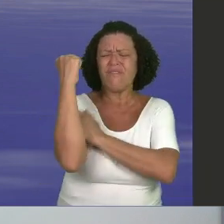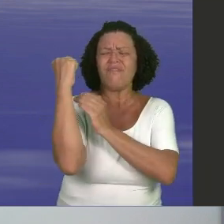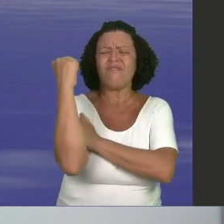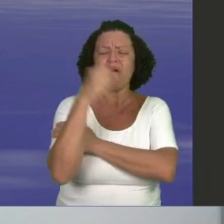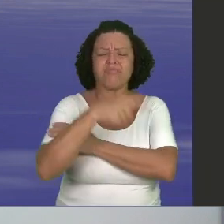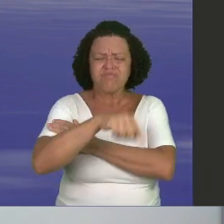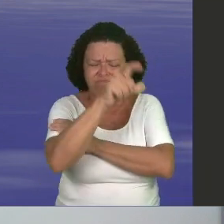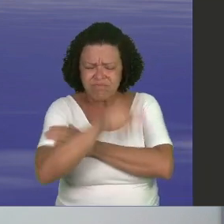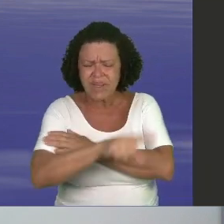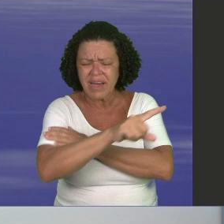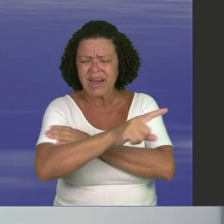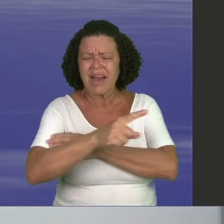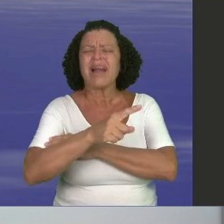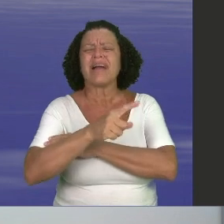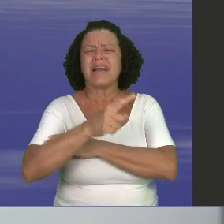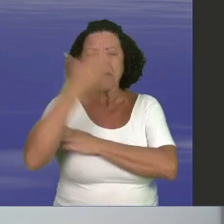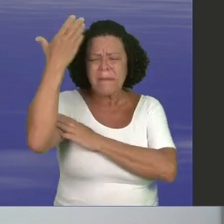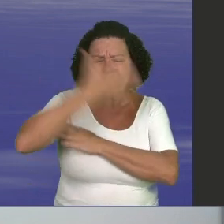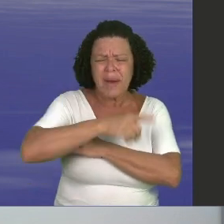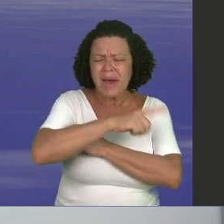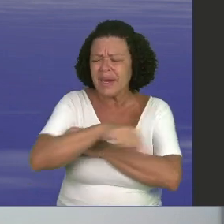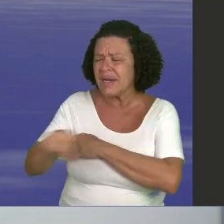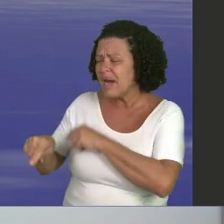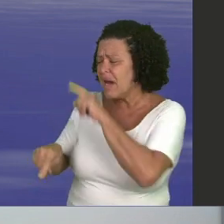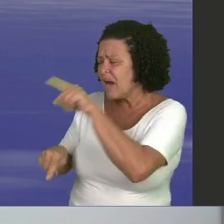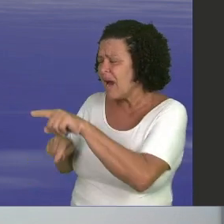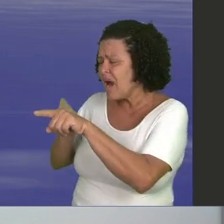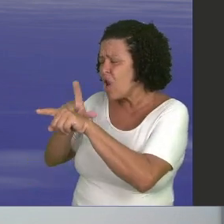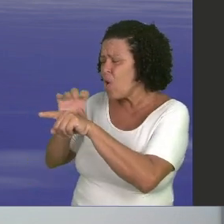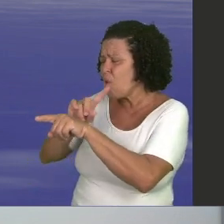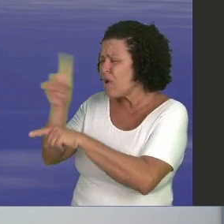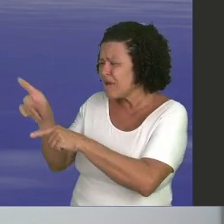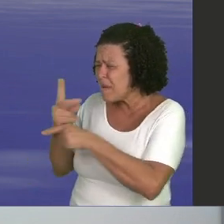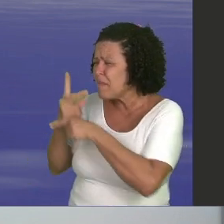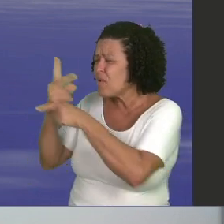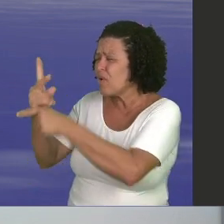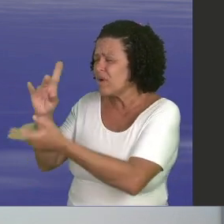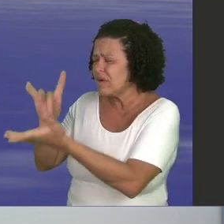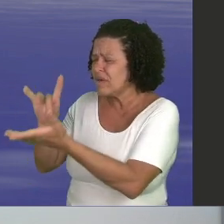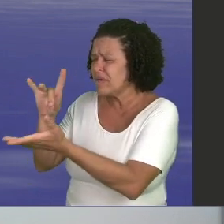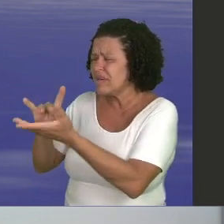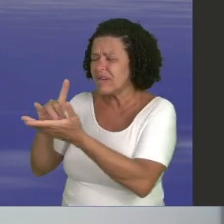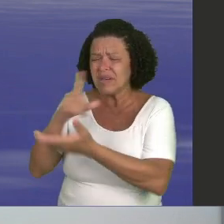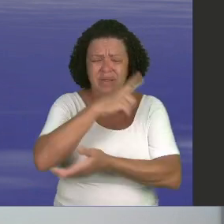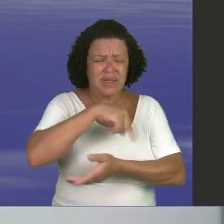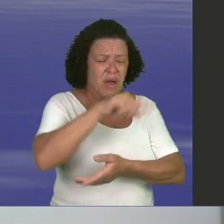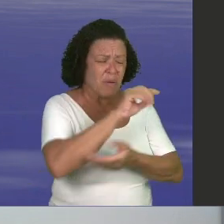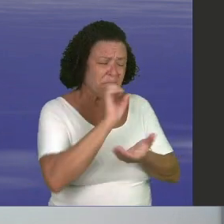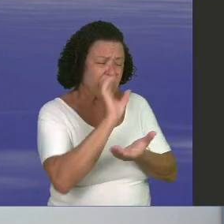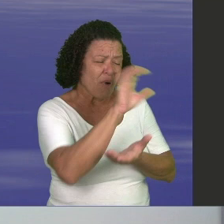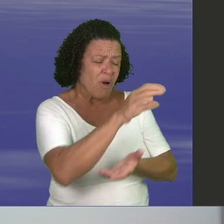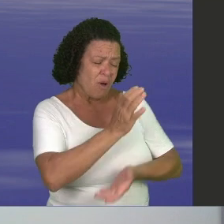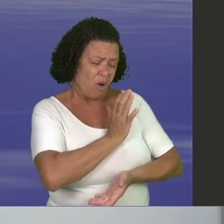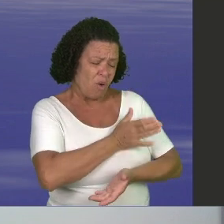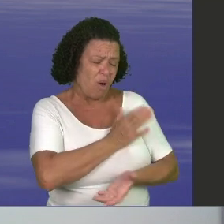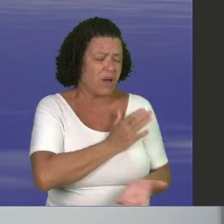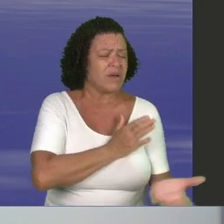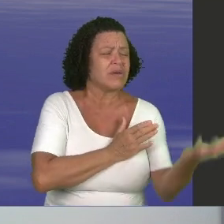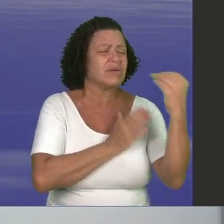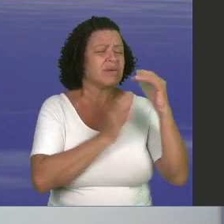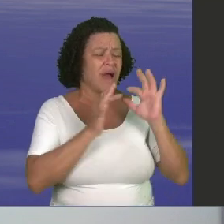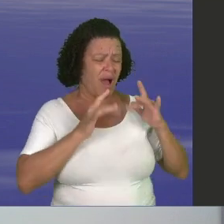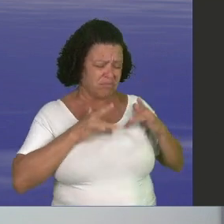provação, dai luz àquele que procura a verdade. Ponde no coração do homem a